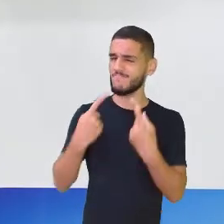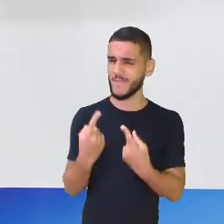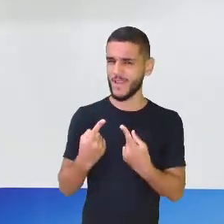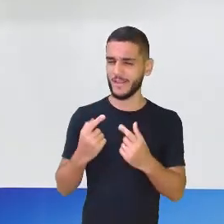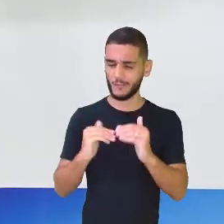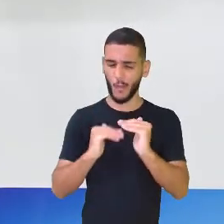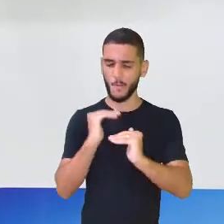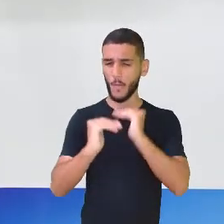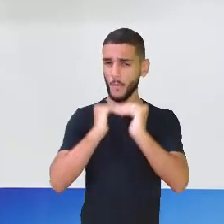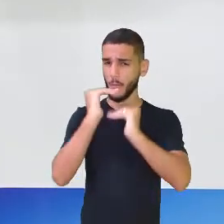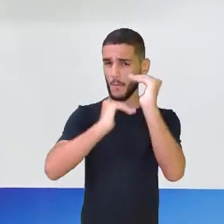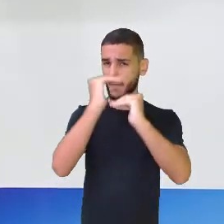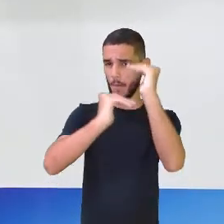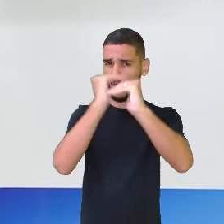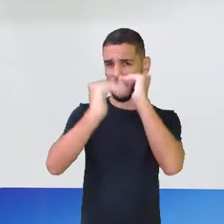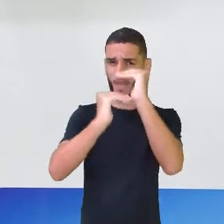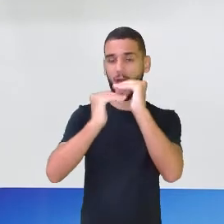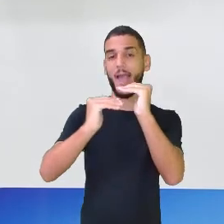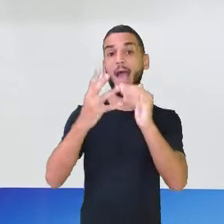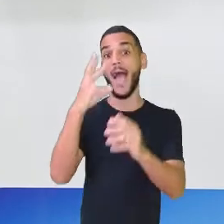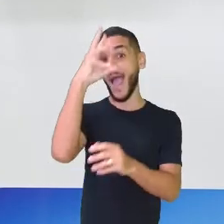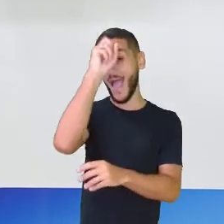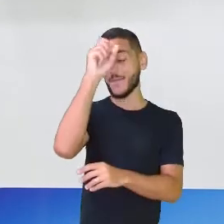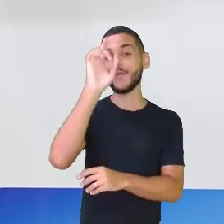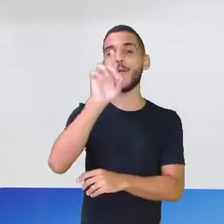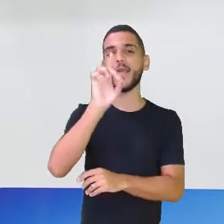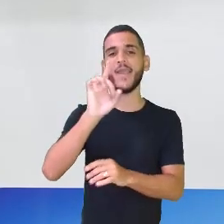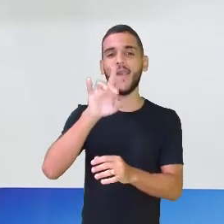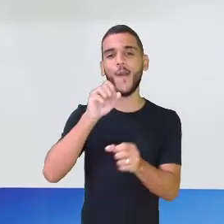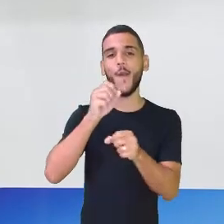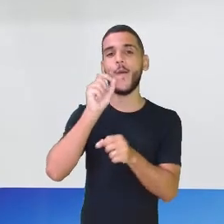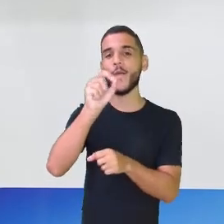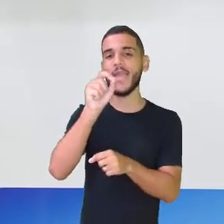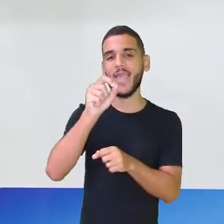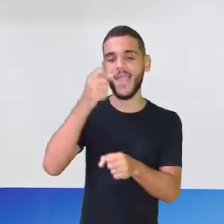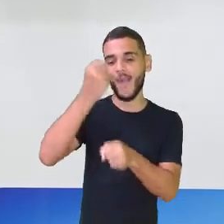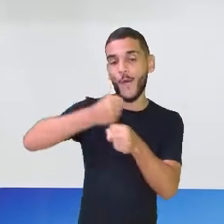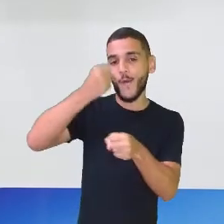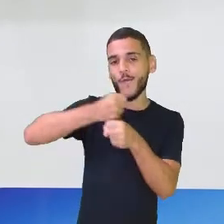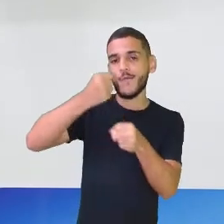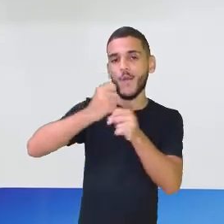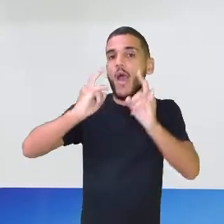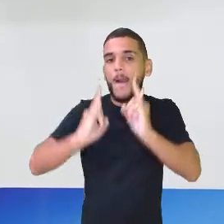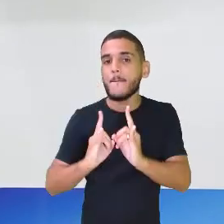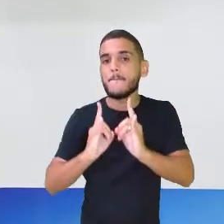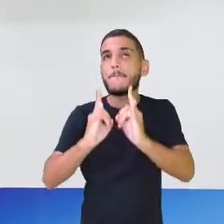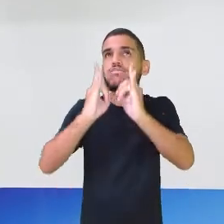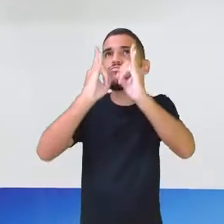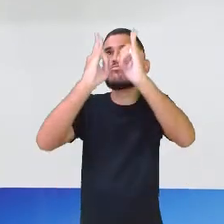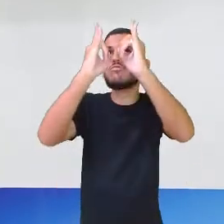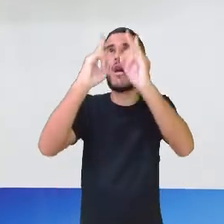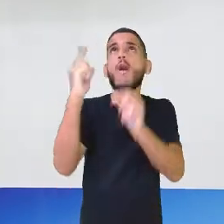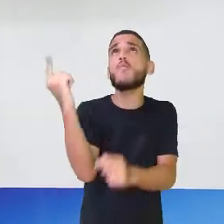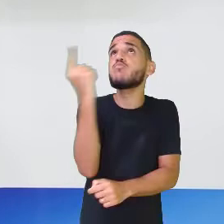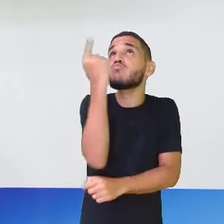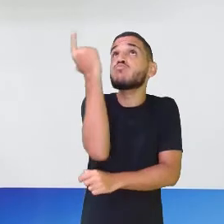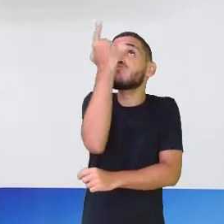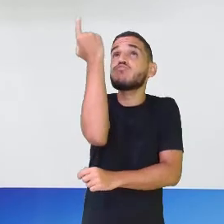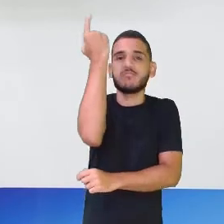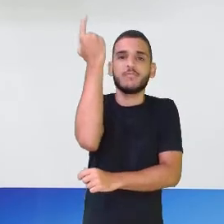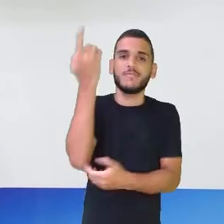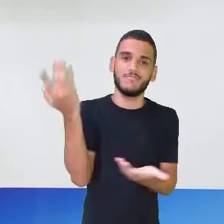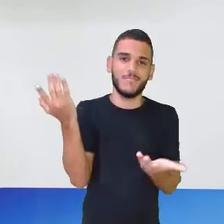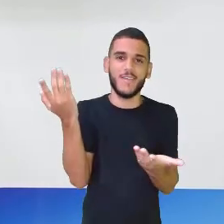e foram aprendendo como foram construindo aqueles prédios maiores, enormes, que a gente vê hoje. Então, ó, com o